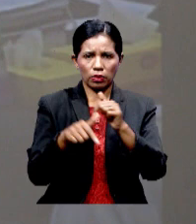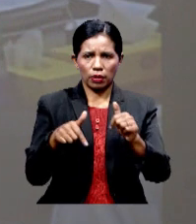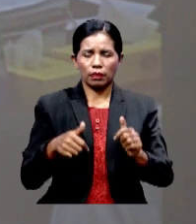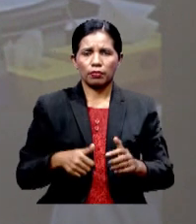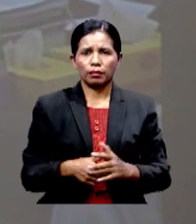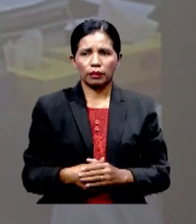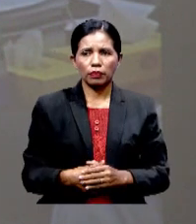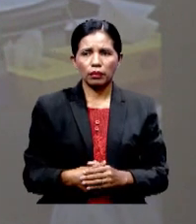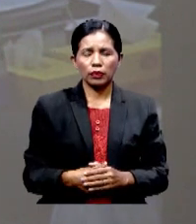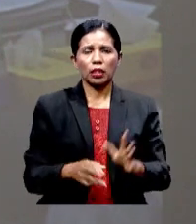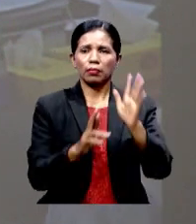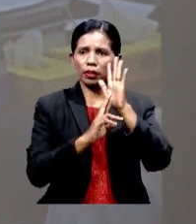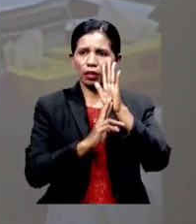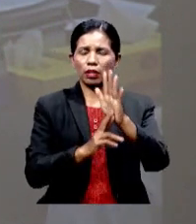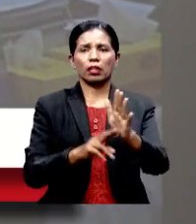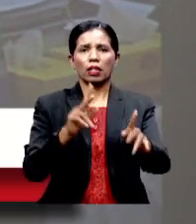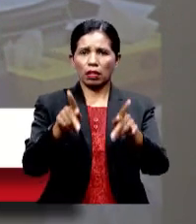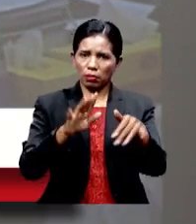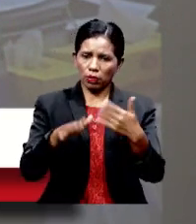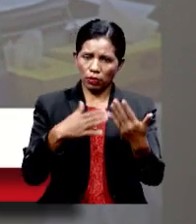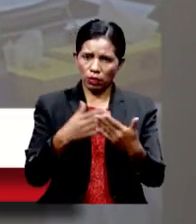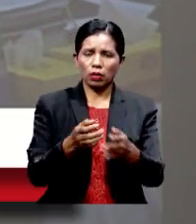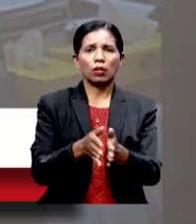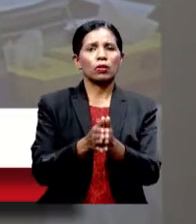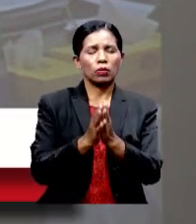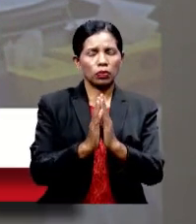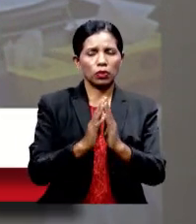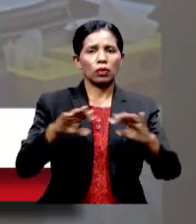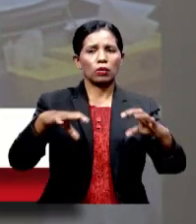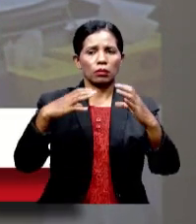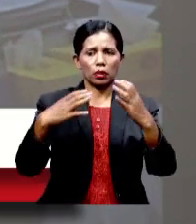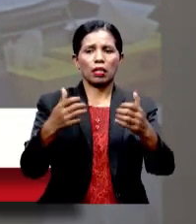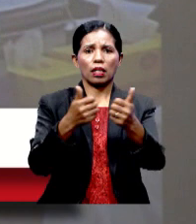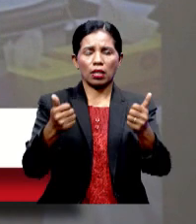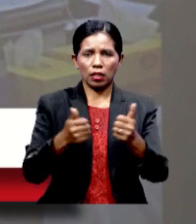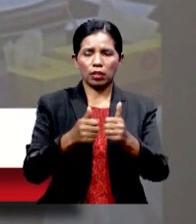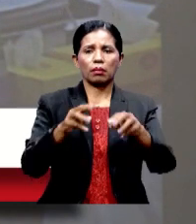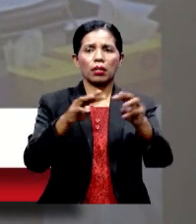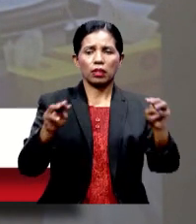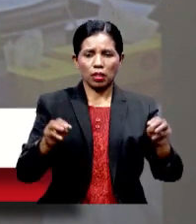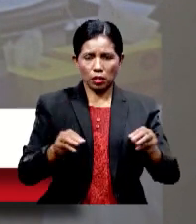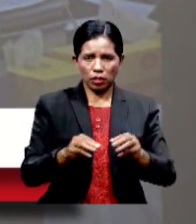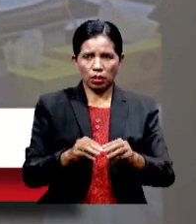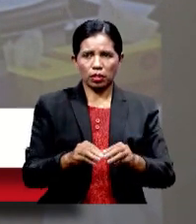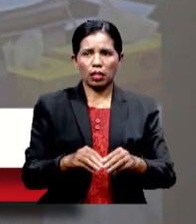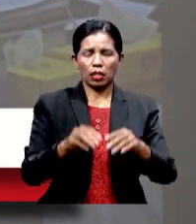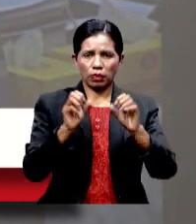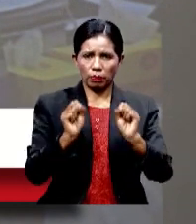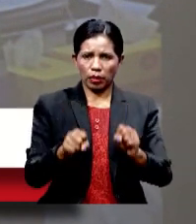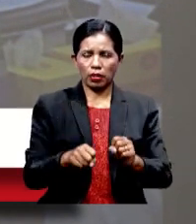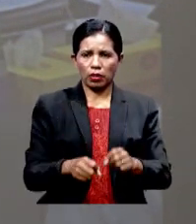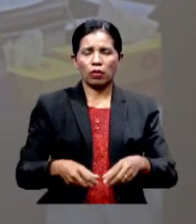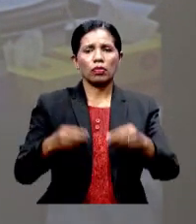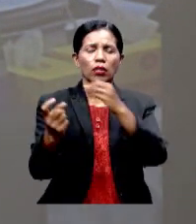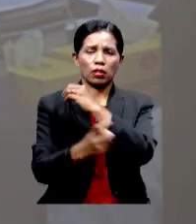povo, husi ba Comissão Regulador Arte Marciais, atubele for